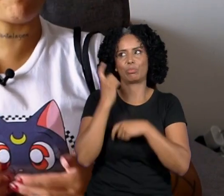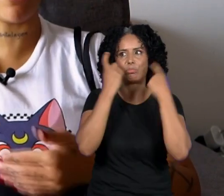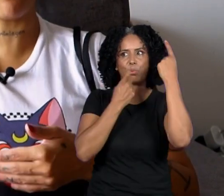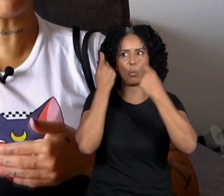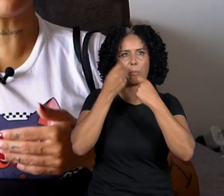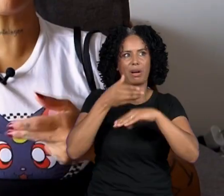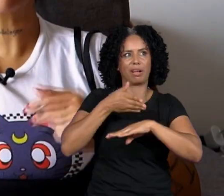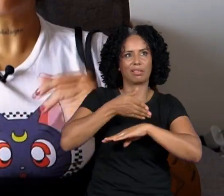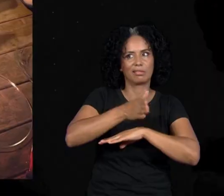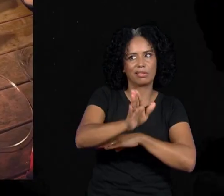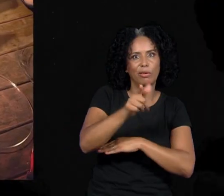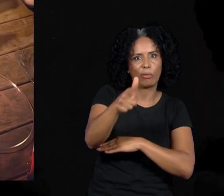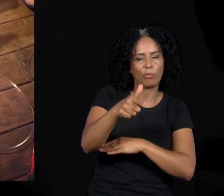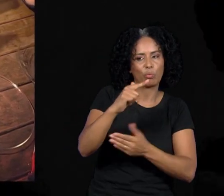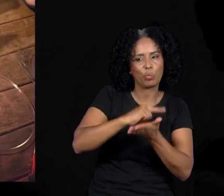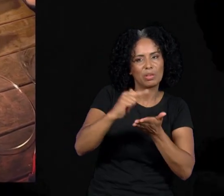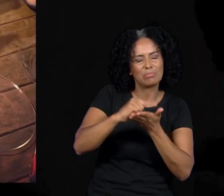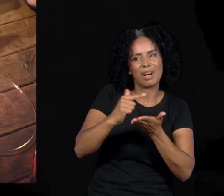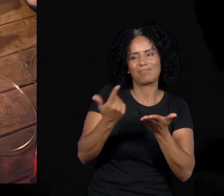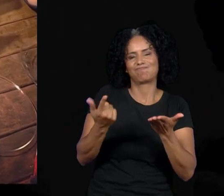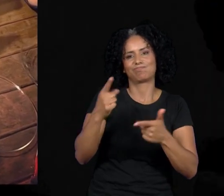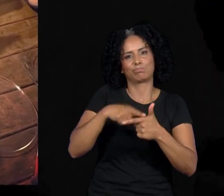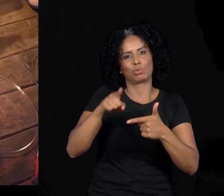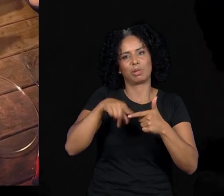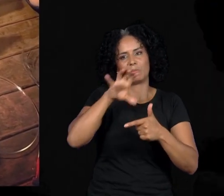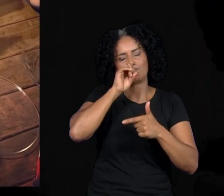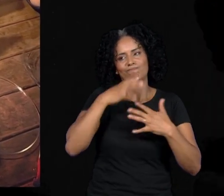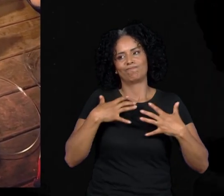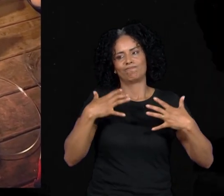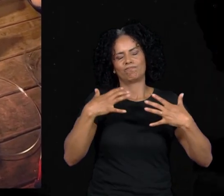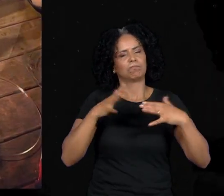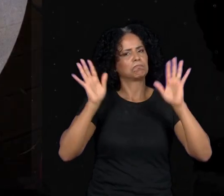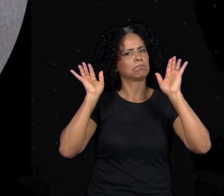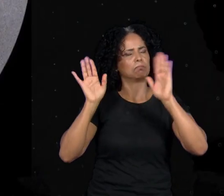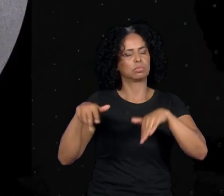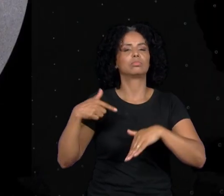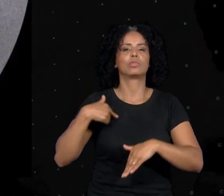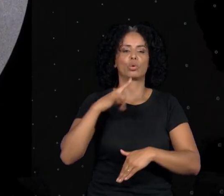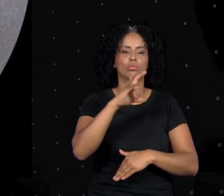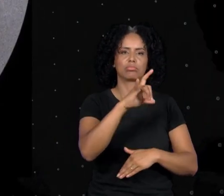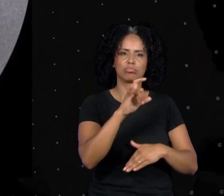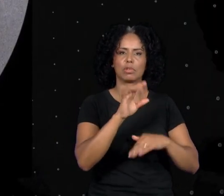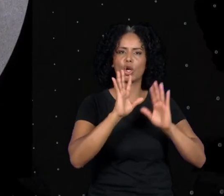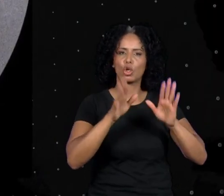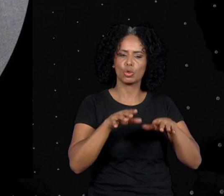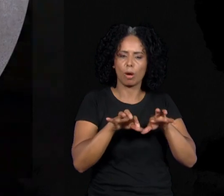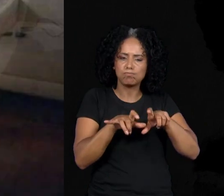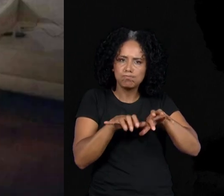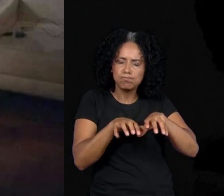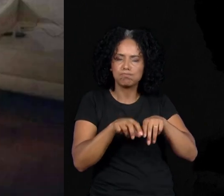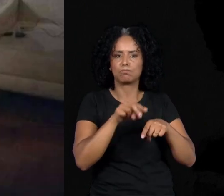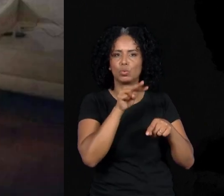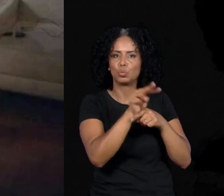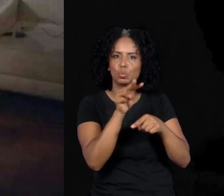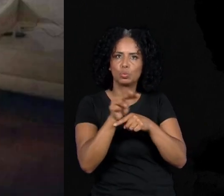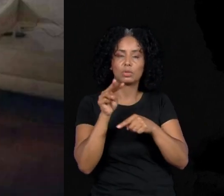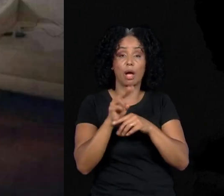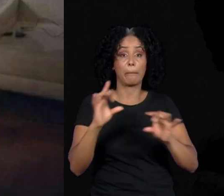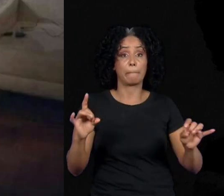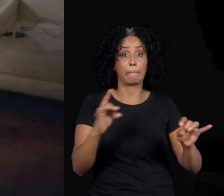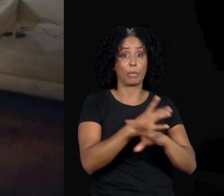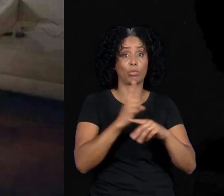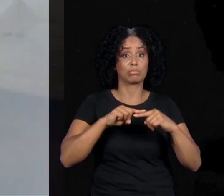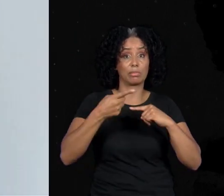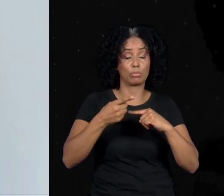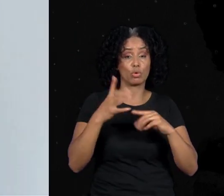problemas respiratórios, e aí eu resolvi cuidar só das redes sociais. E foi o momento em que eu passei de 20 e poucos